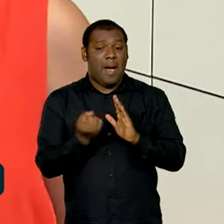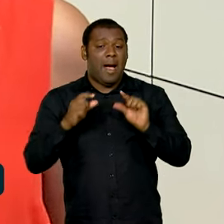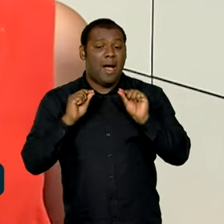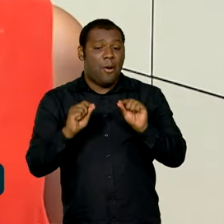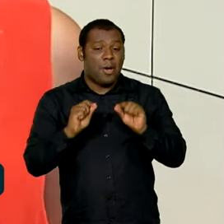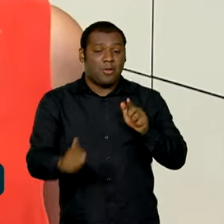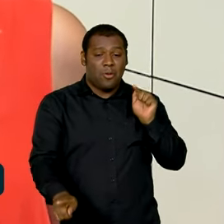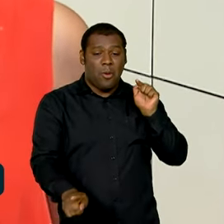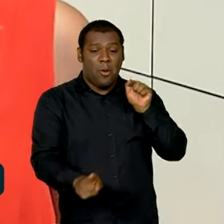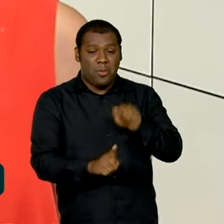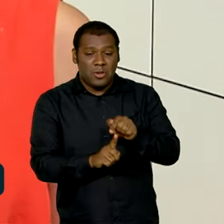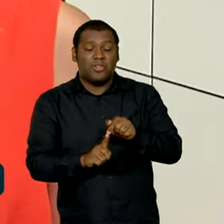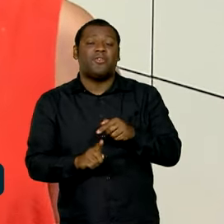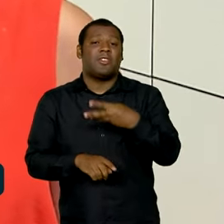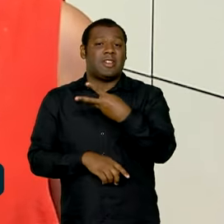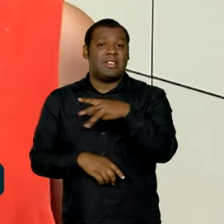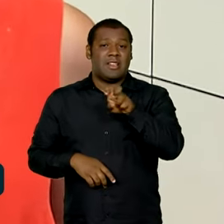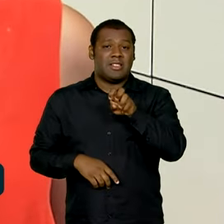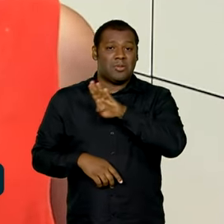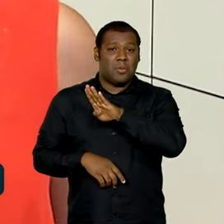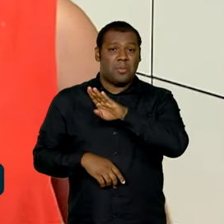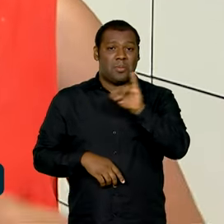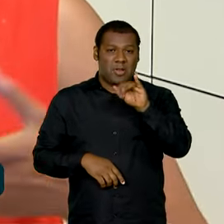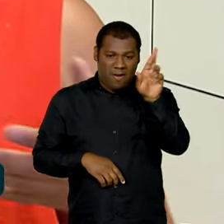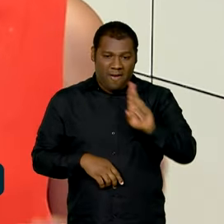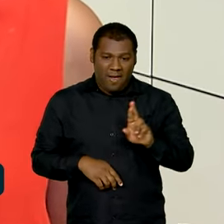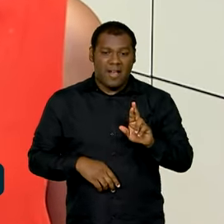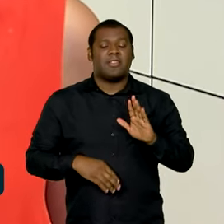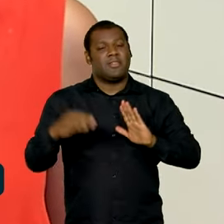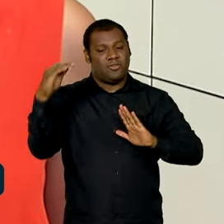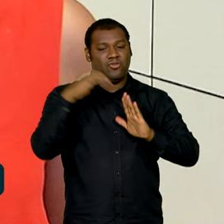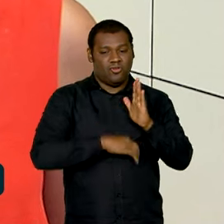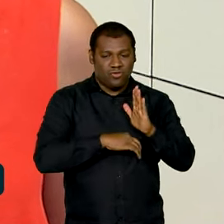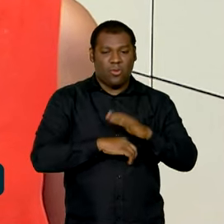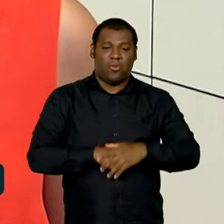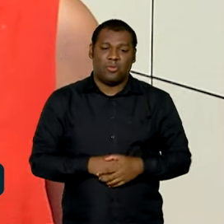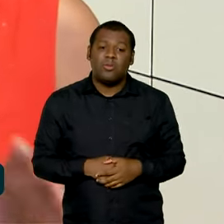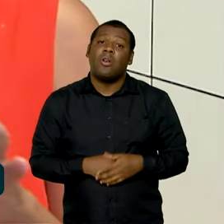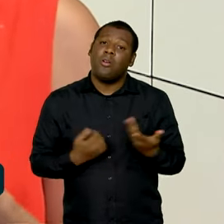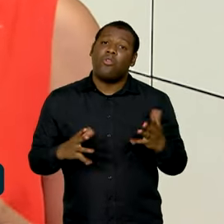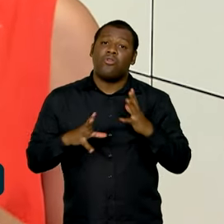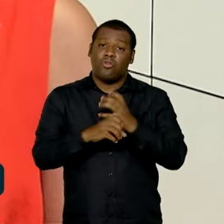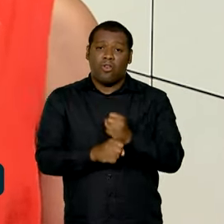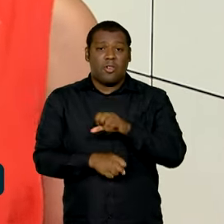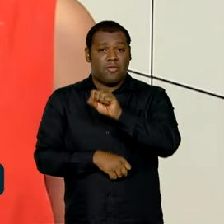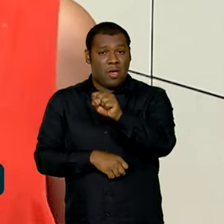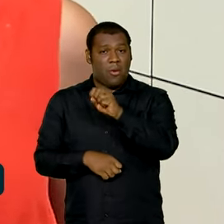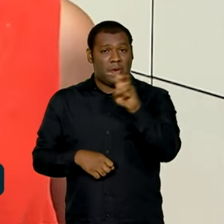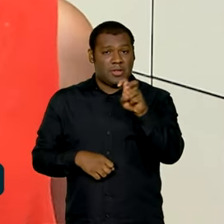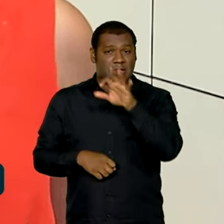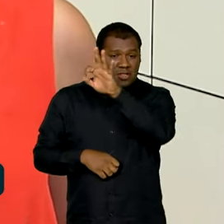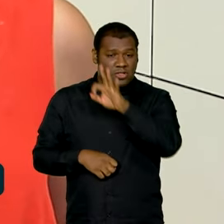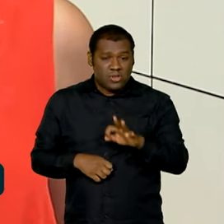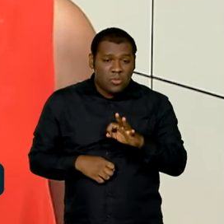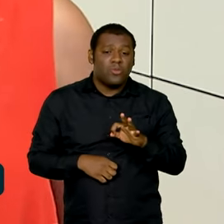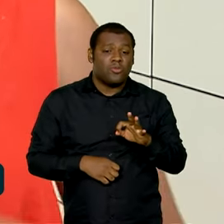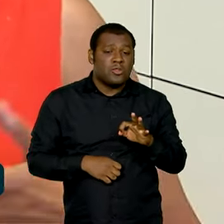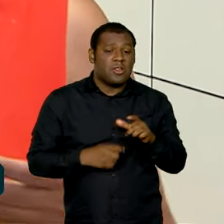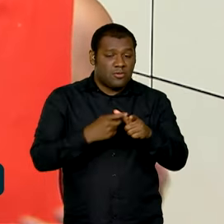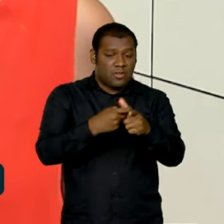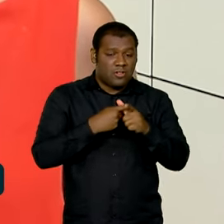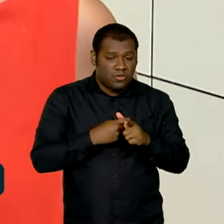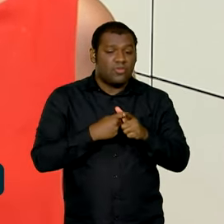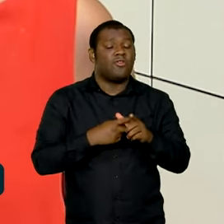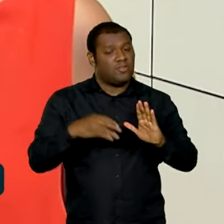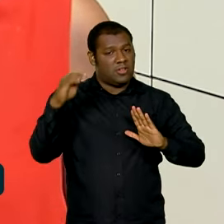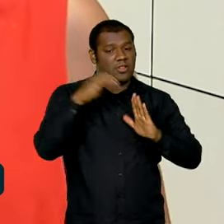bilhões de reais com descontos médios de 85% sobre o valor total da dívida as